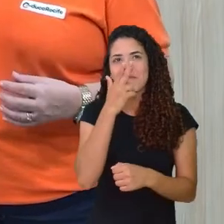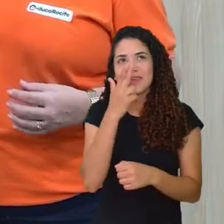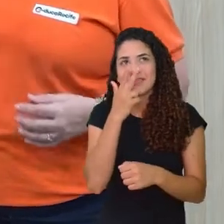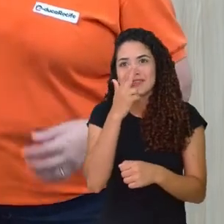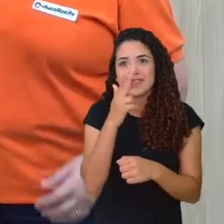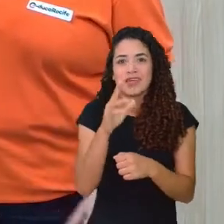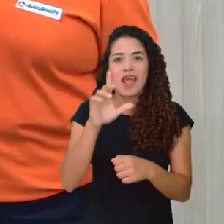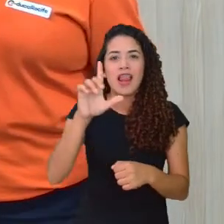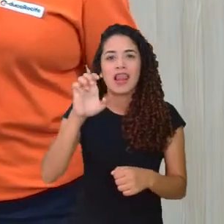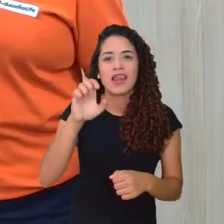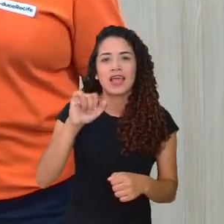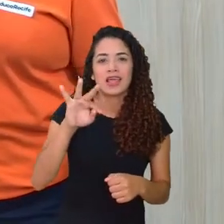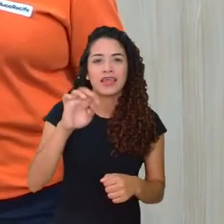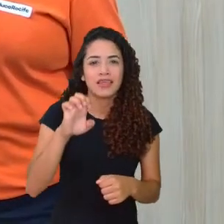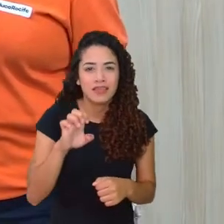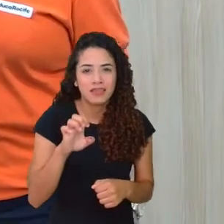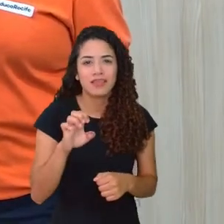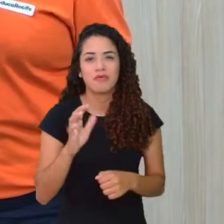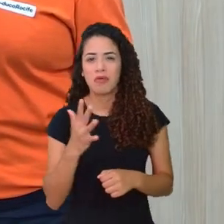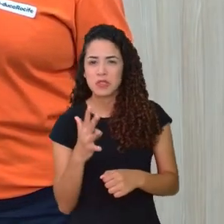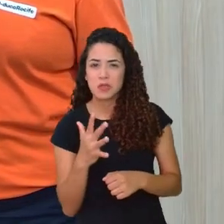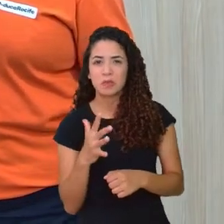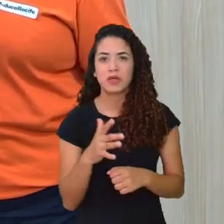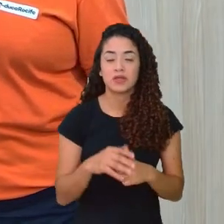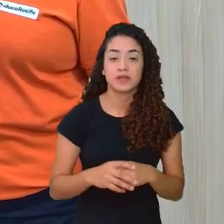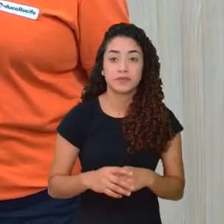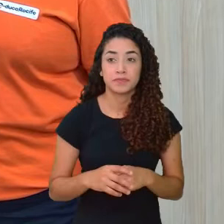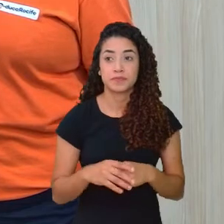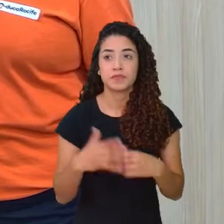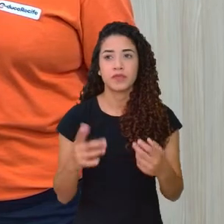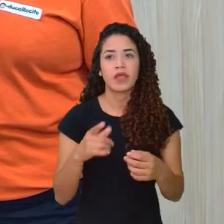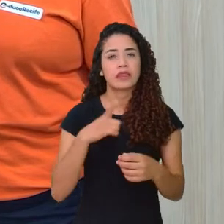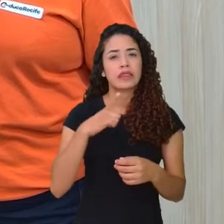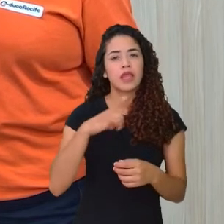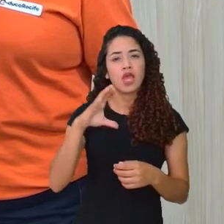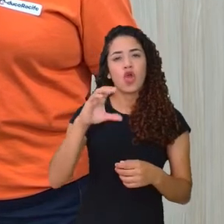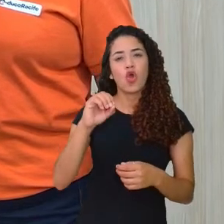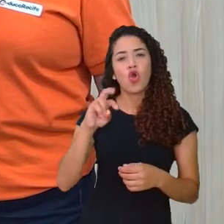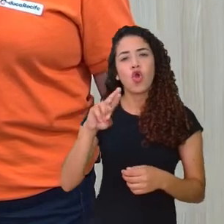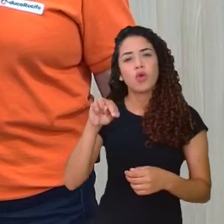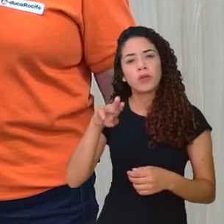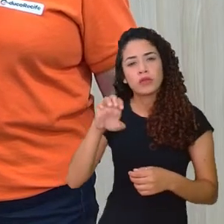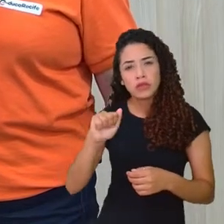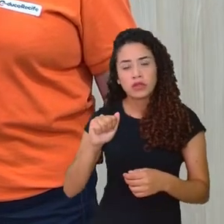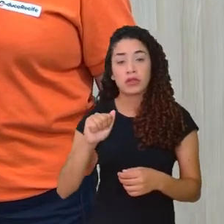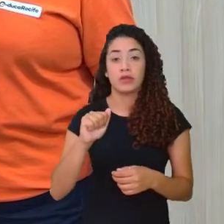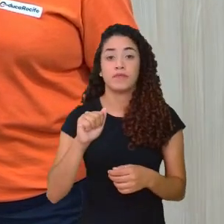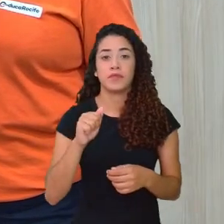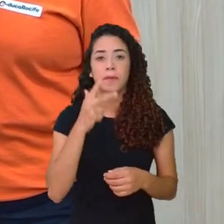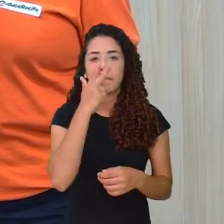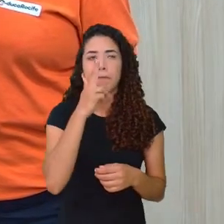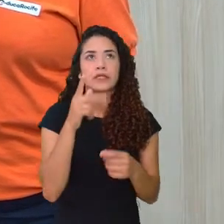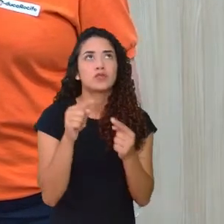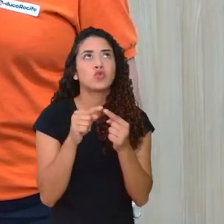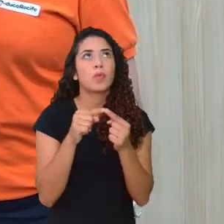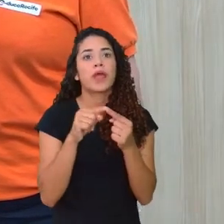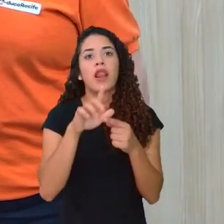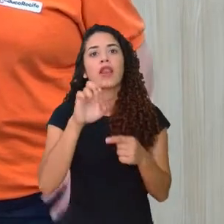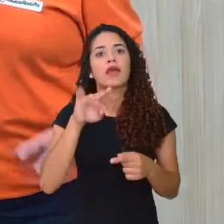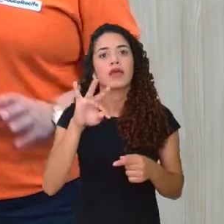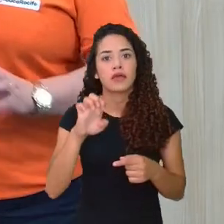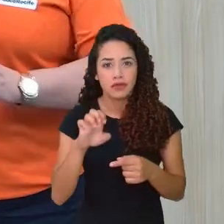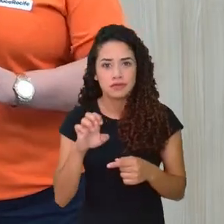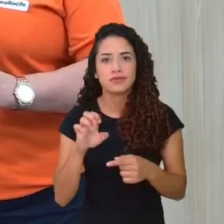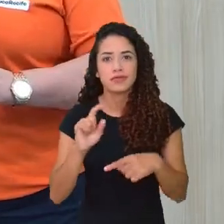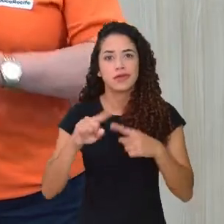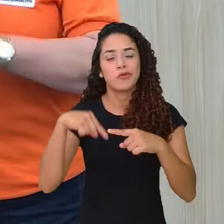transparente. Depois a gente tem a córnea. A córnea é como se fosse uma lente. Então, a gente vai daqui a pouco falar a respeito dessa córnea e